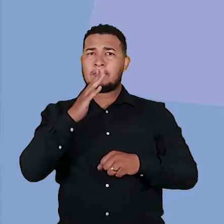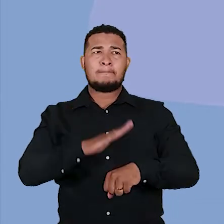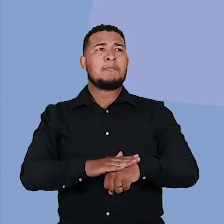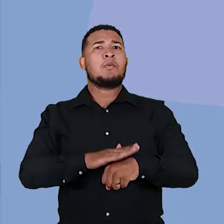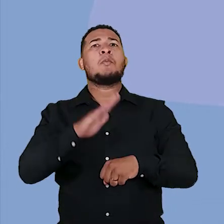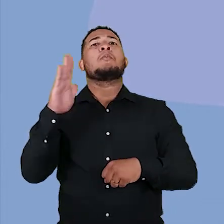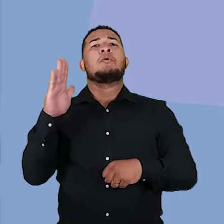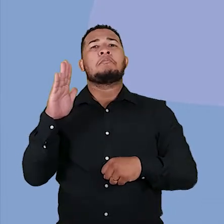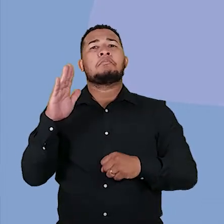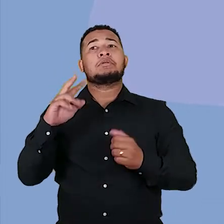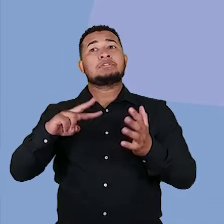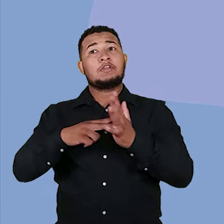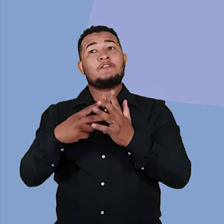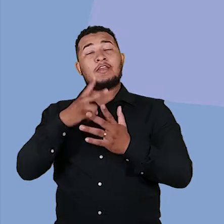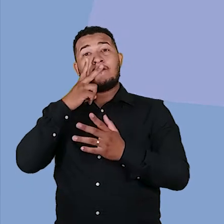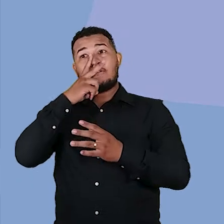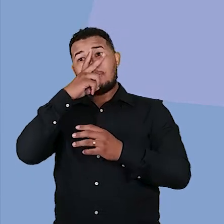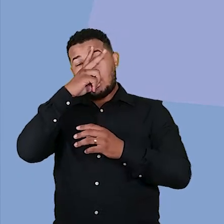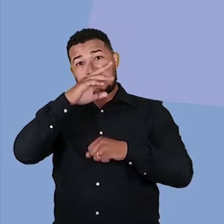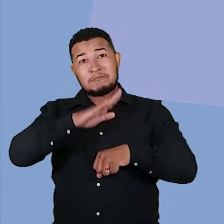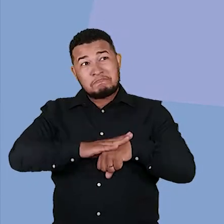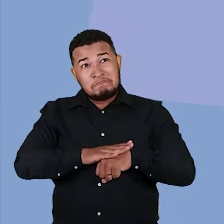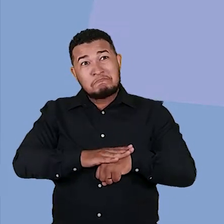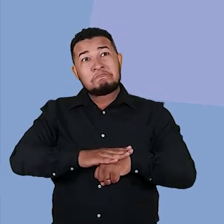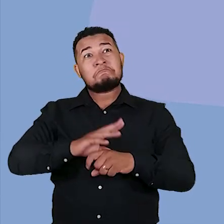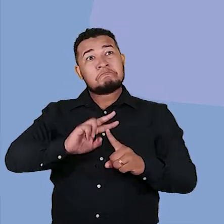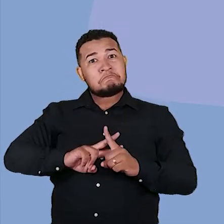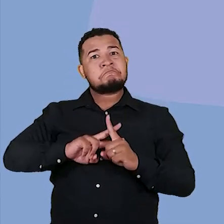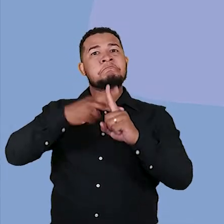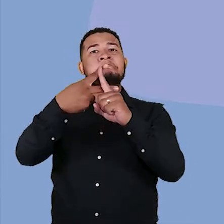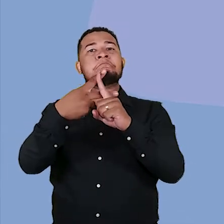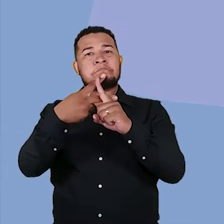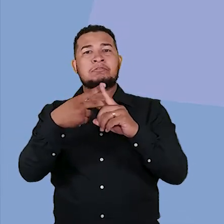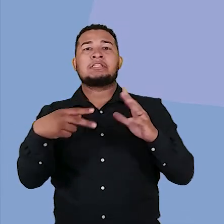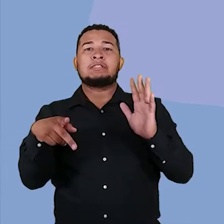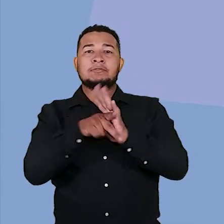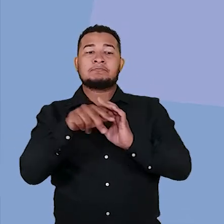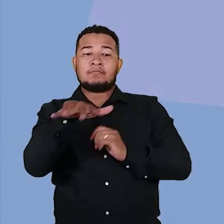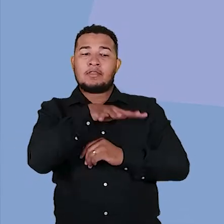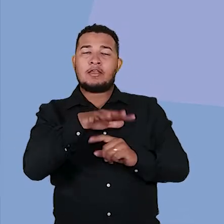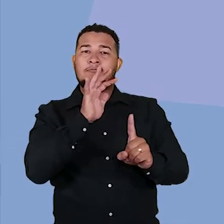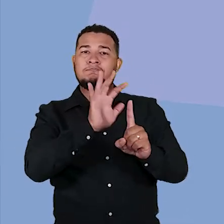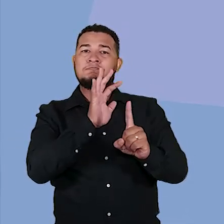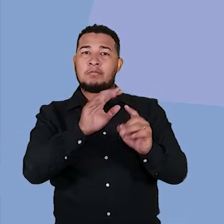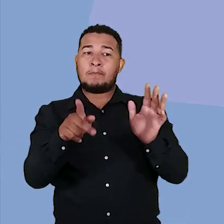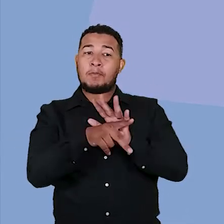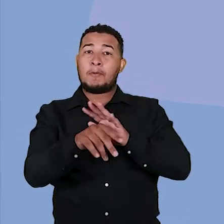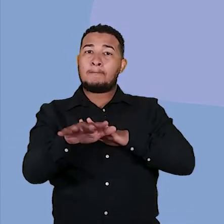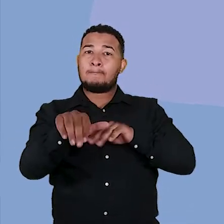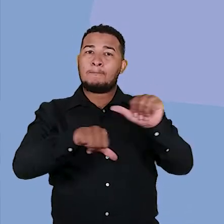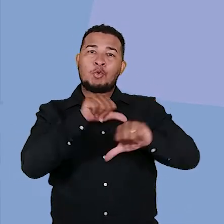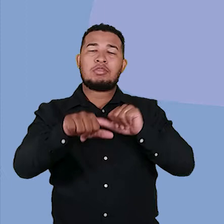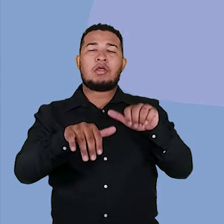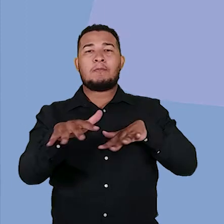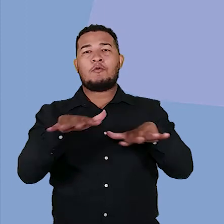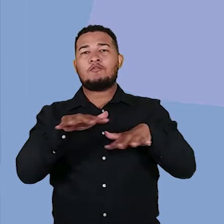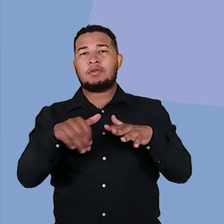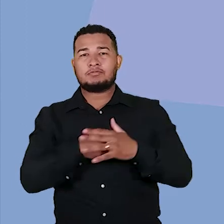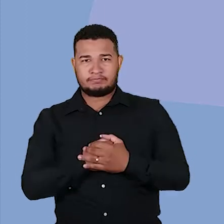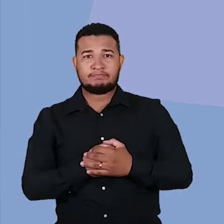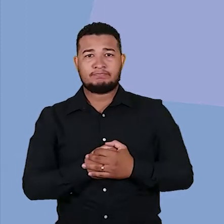corpo, maior vai ser a força que vai exercer sobre esse corpo para ele mudar de